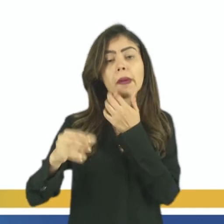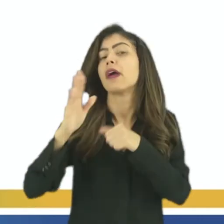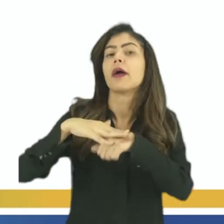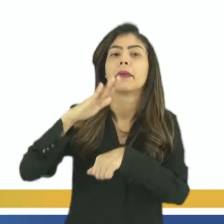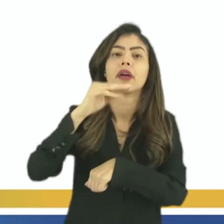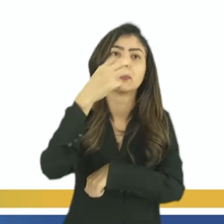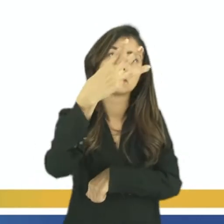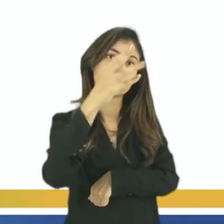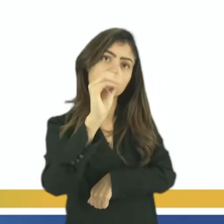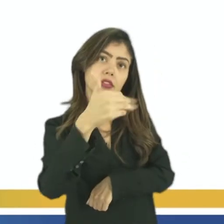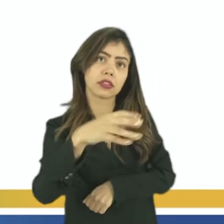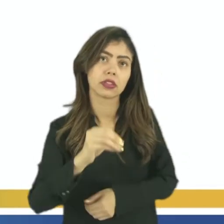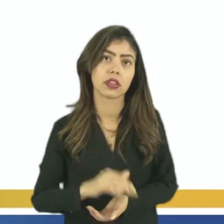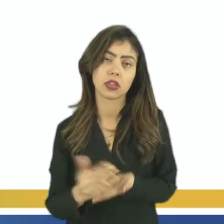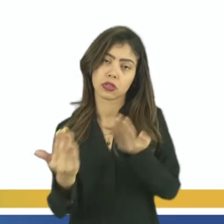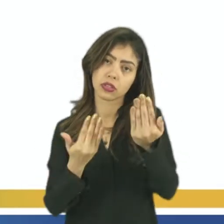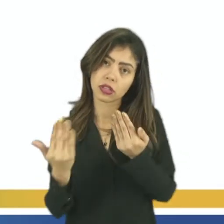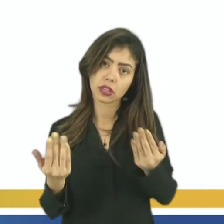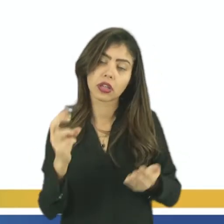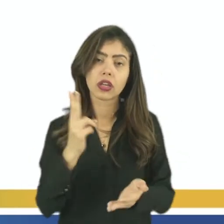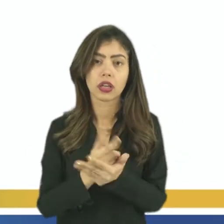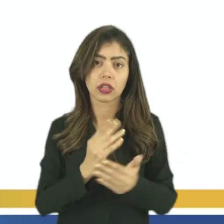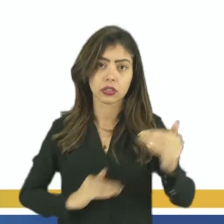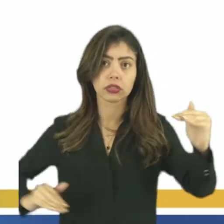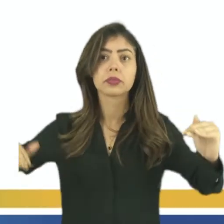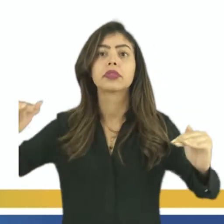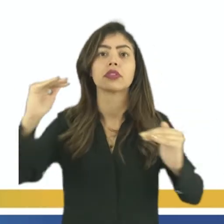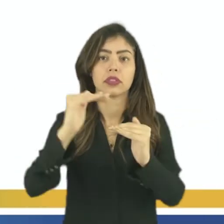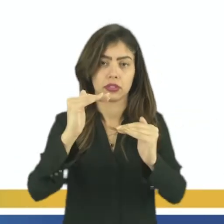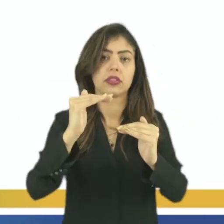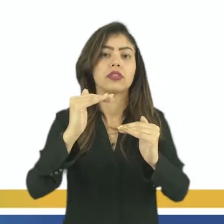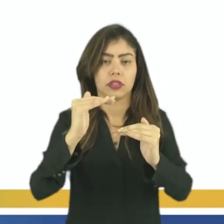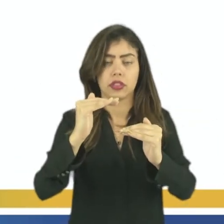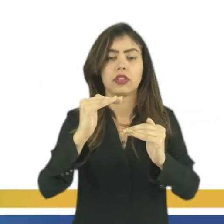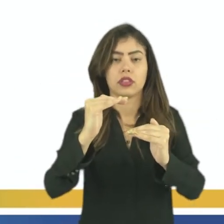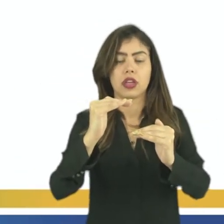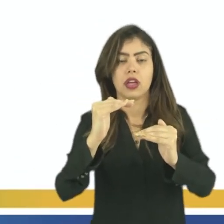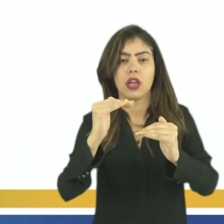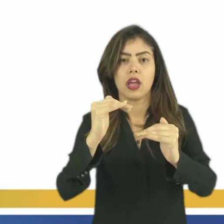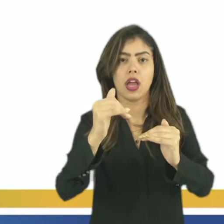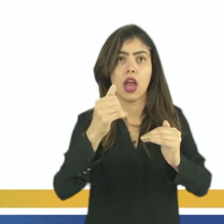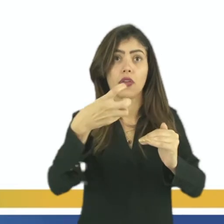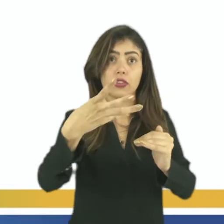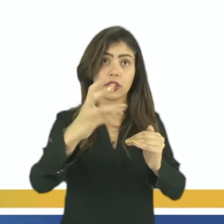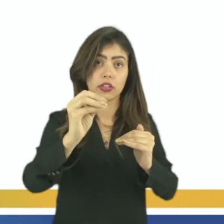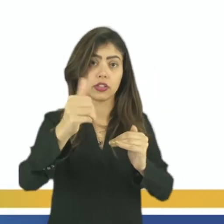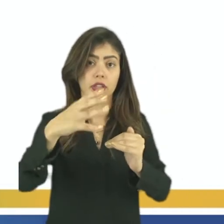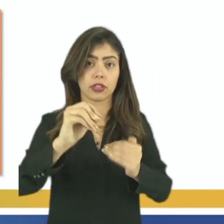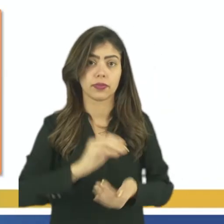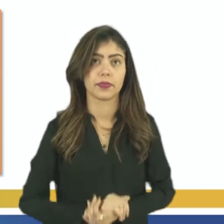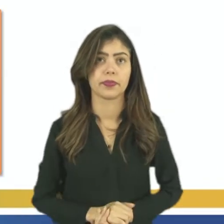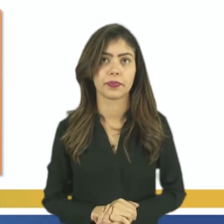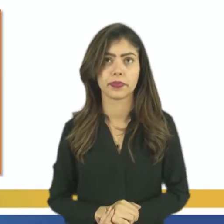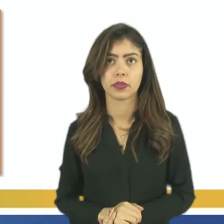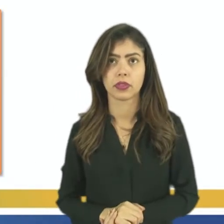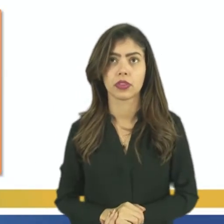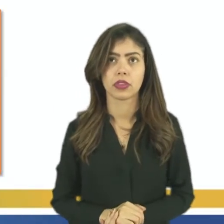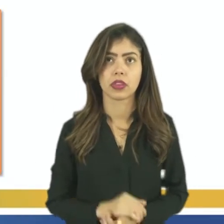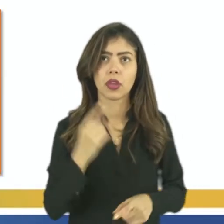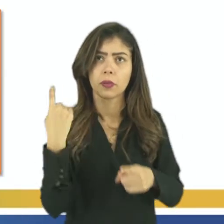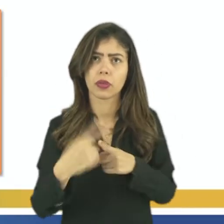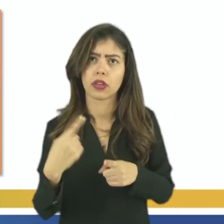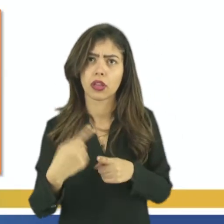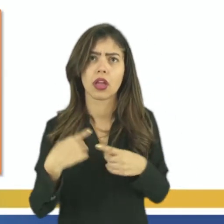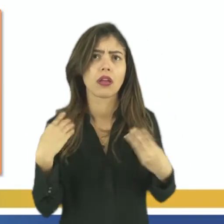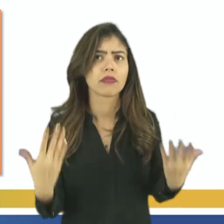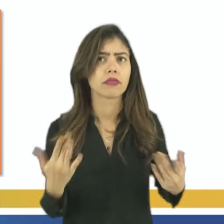que 3 décimos porque o decimal associado a ele é superior ao decimal associado a três décimos ok então ó